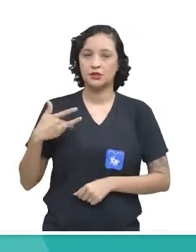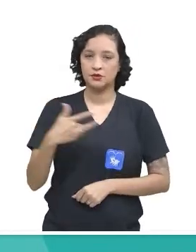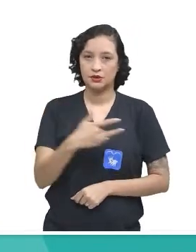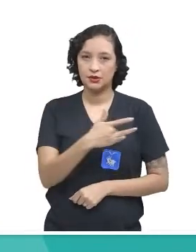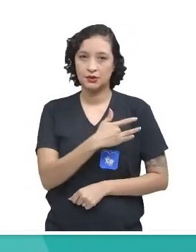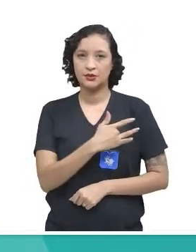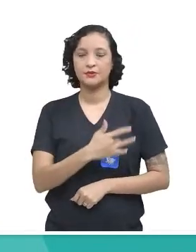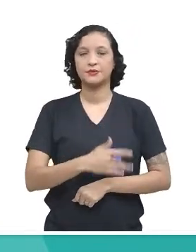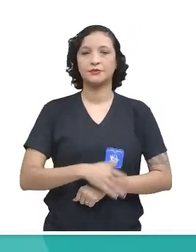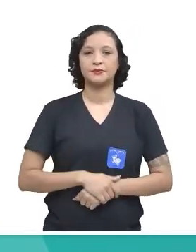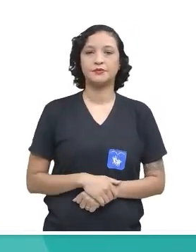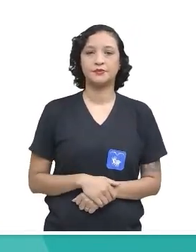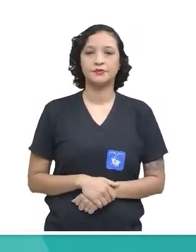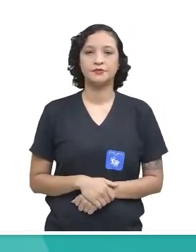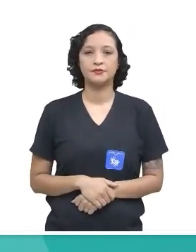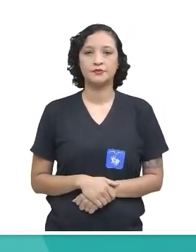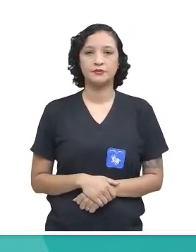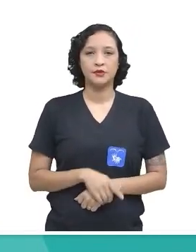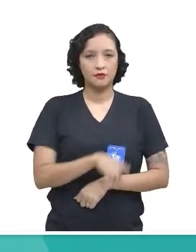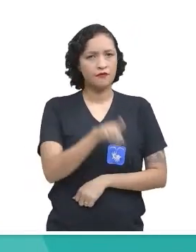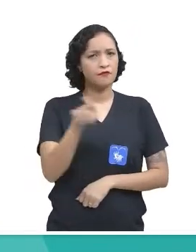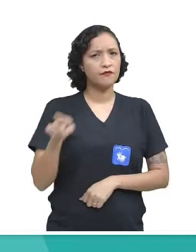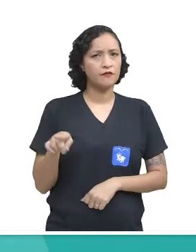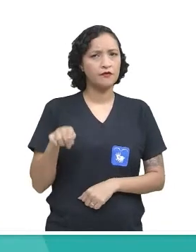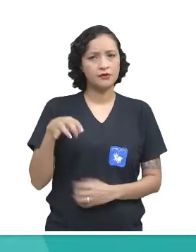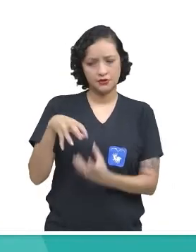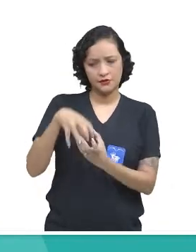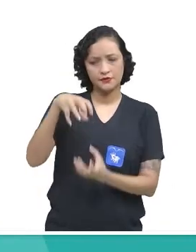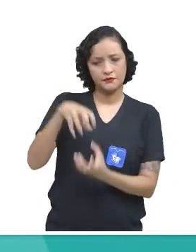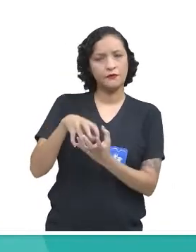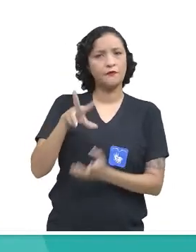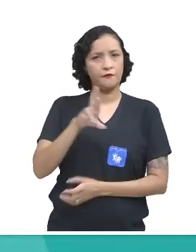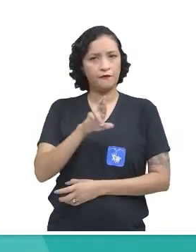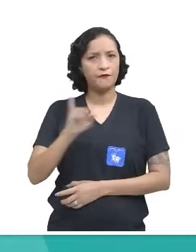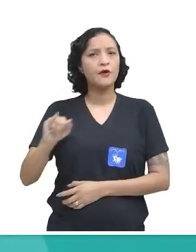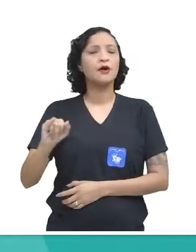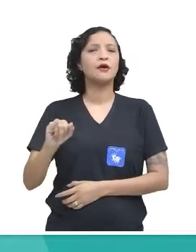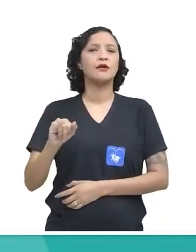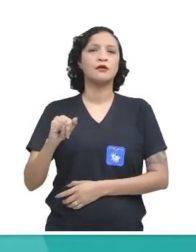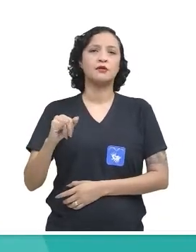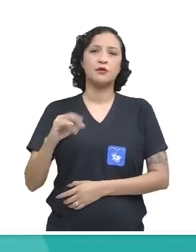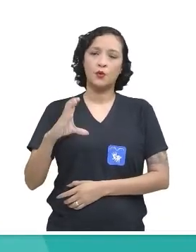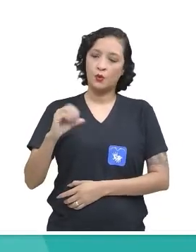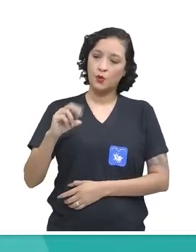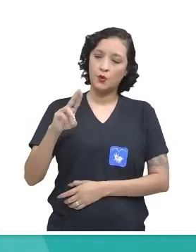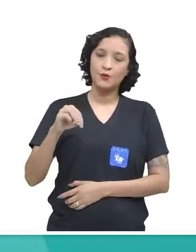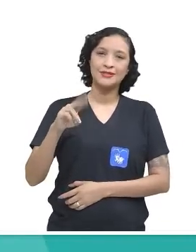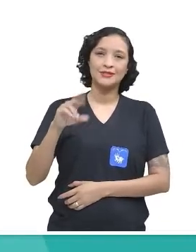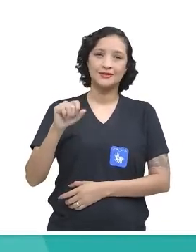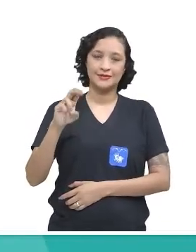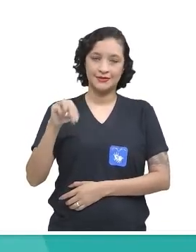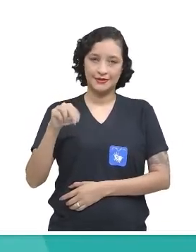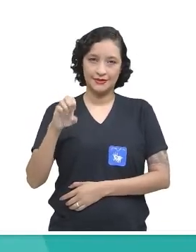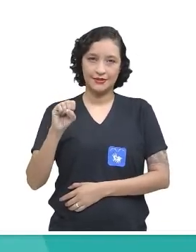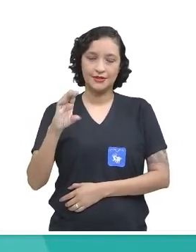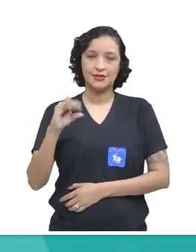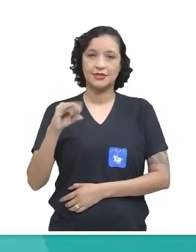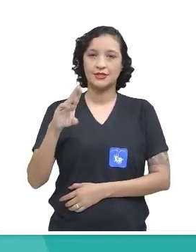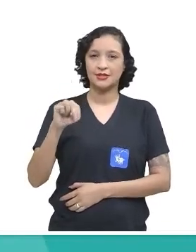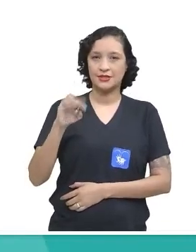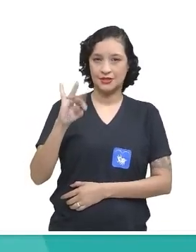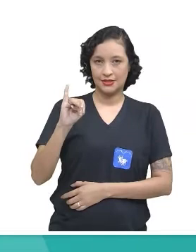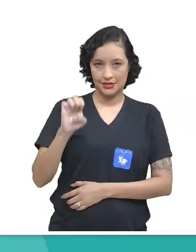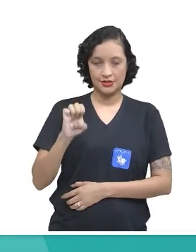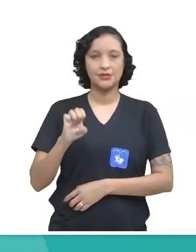prevenção, você vai envelhecer com senescência, ou o envelhecimento